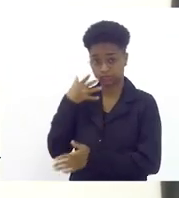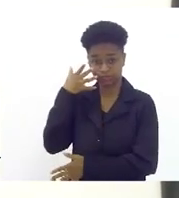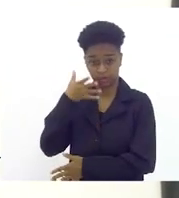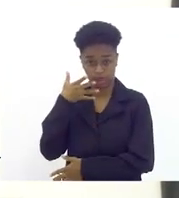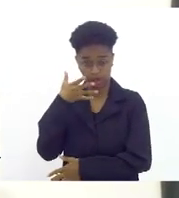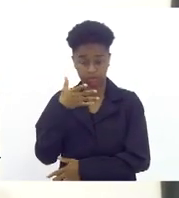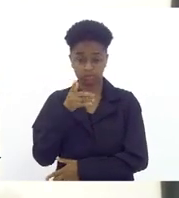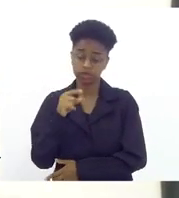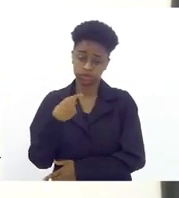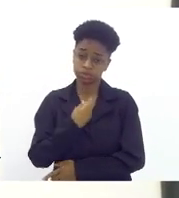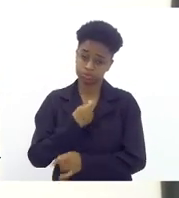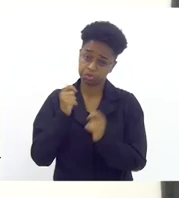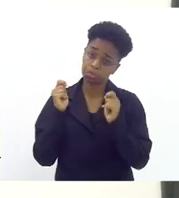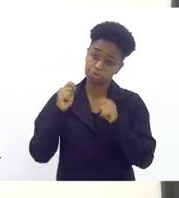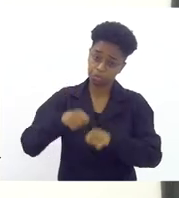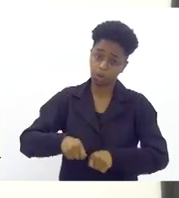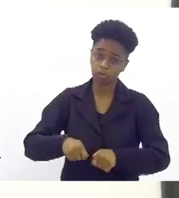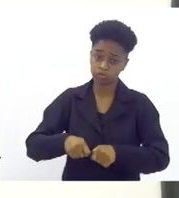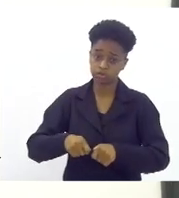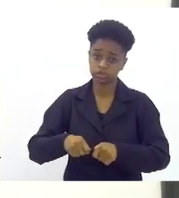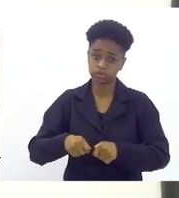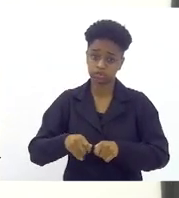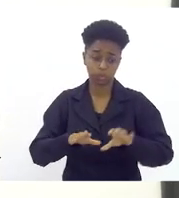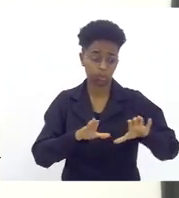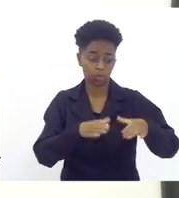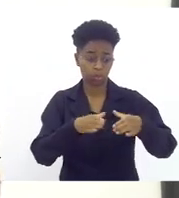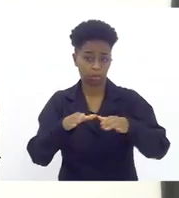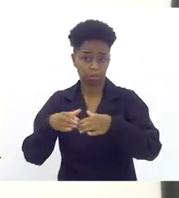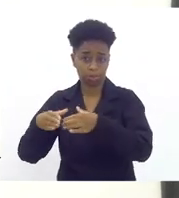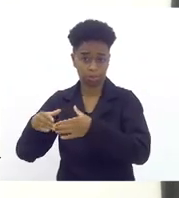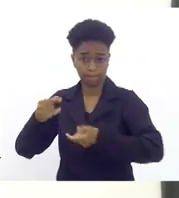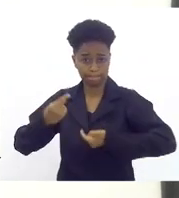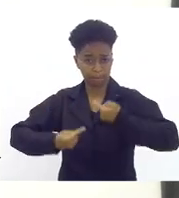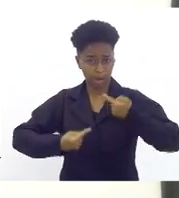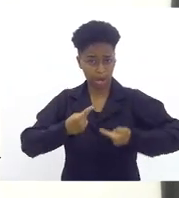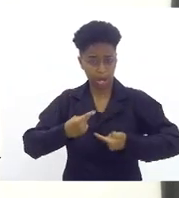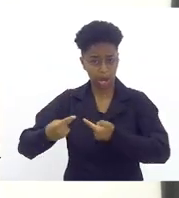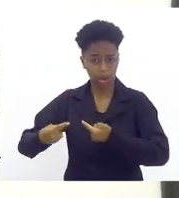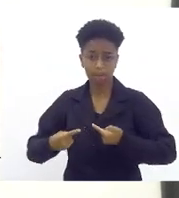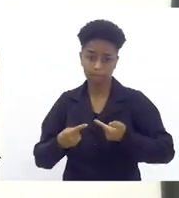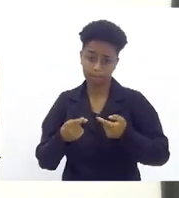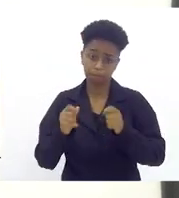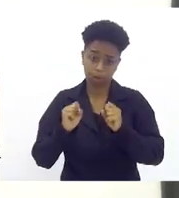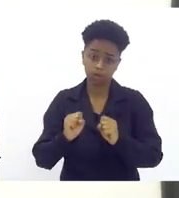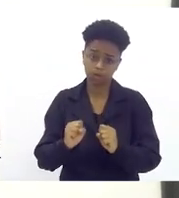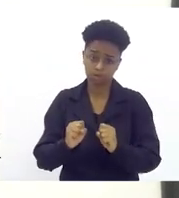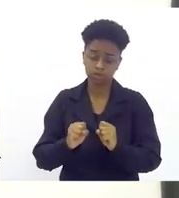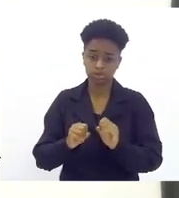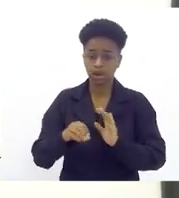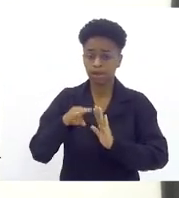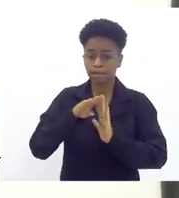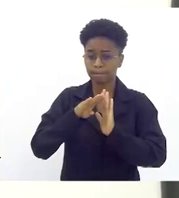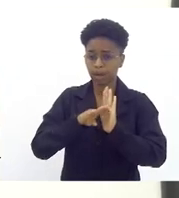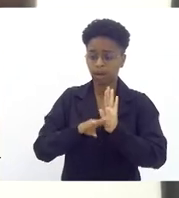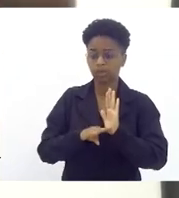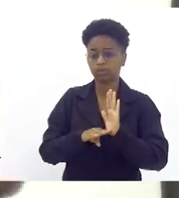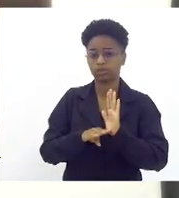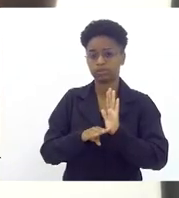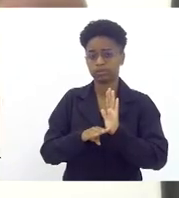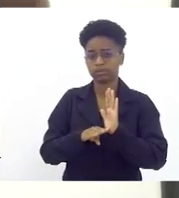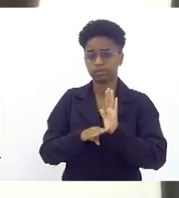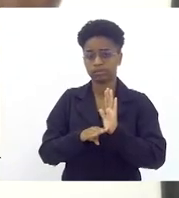podemos, né, trazer para as convenções coletivas, fazer esse debate, né, a pauta